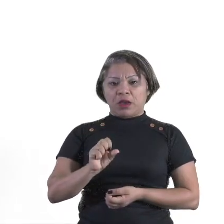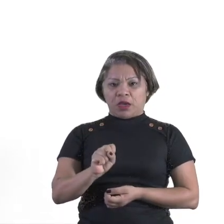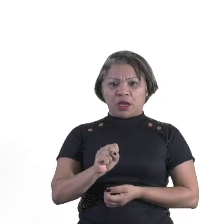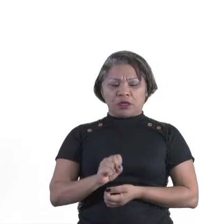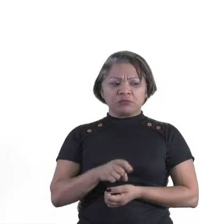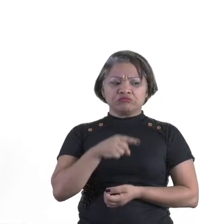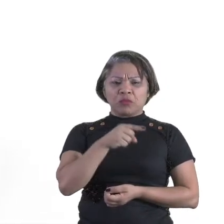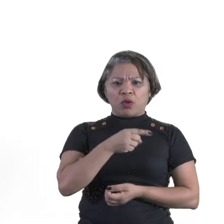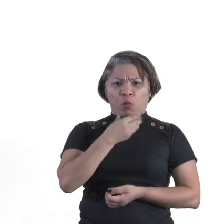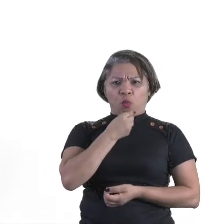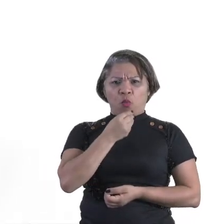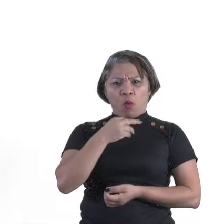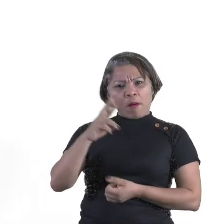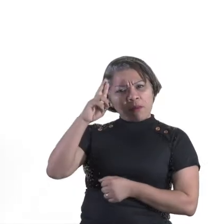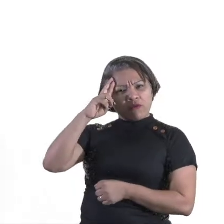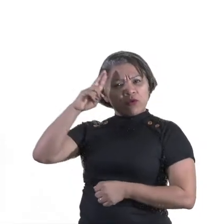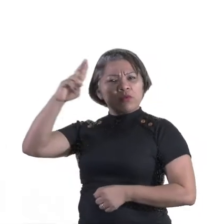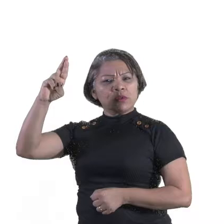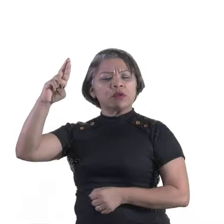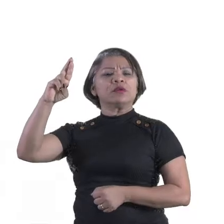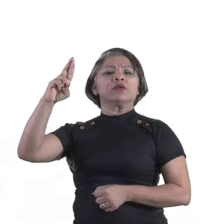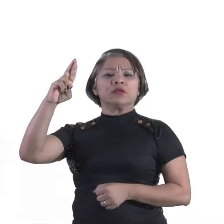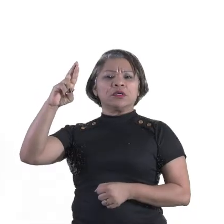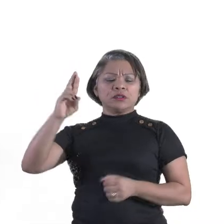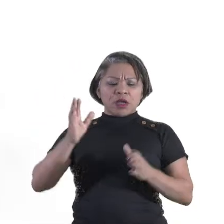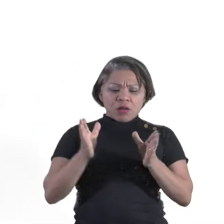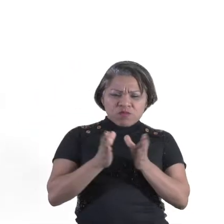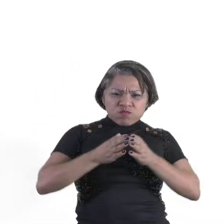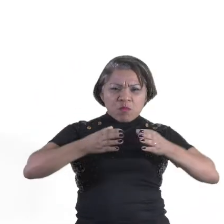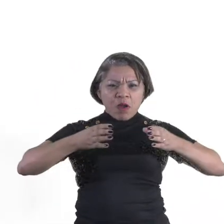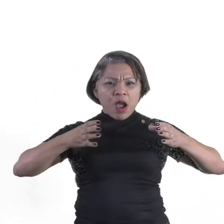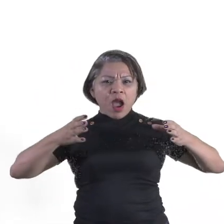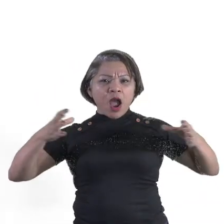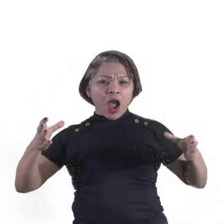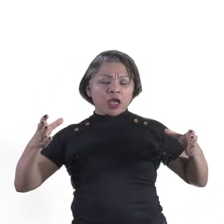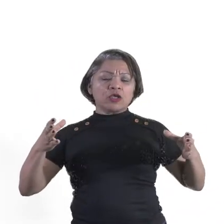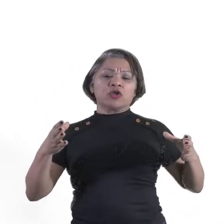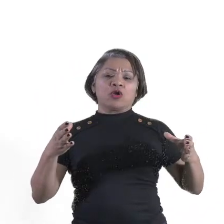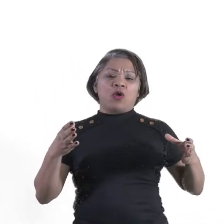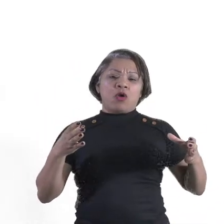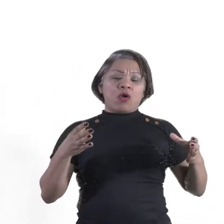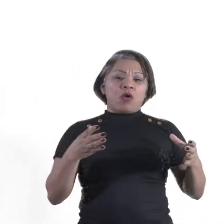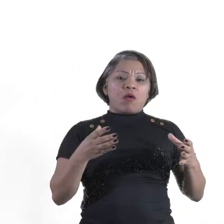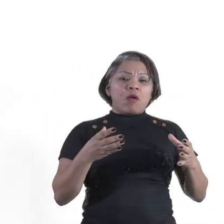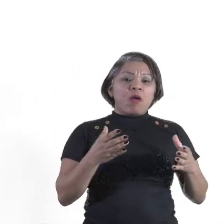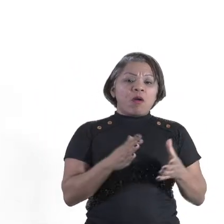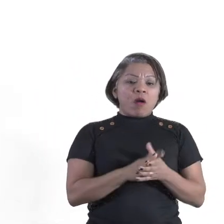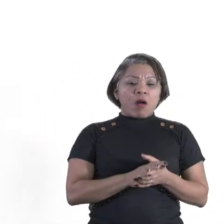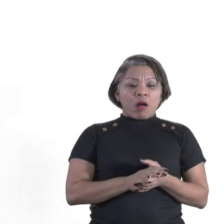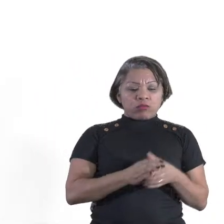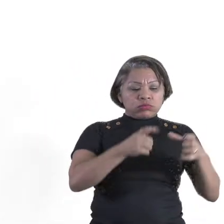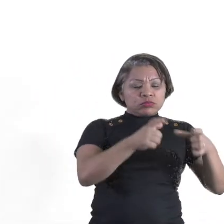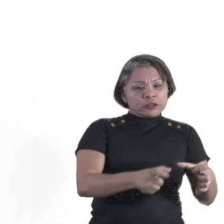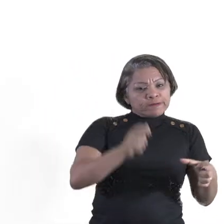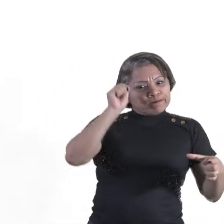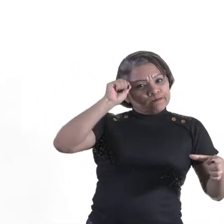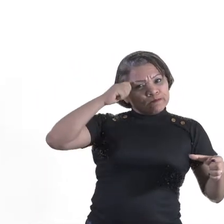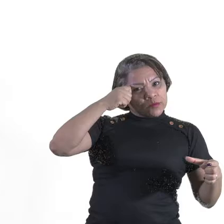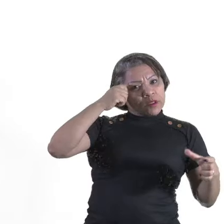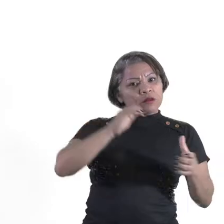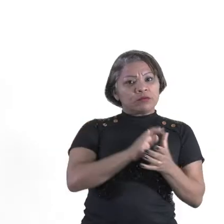dos Palmares, o maior e mais longo quilombo da história do país. Zumbi assumiu essa liderança